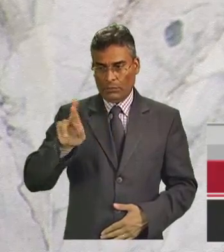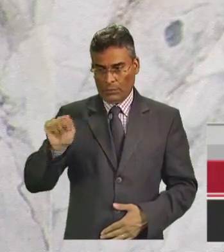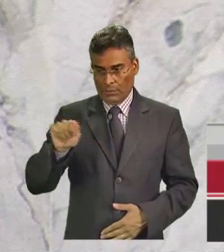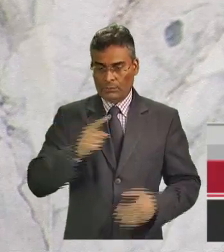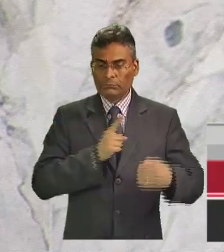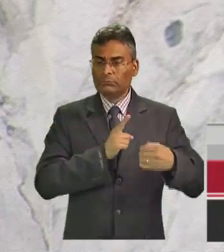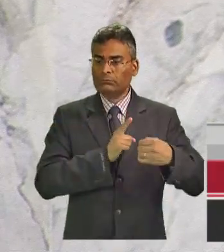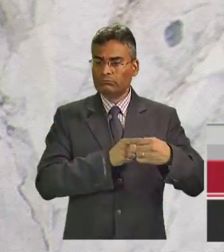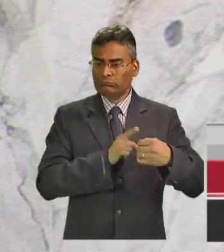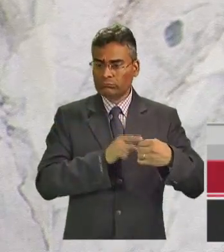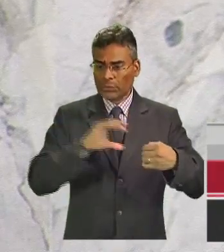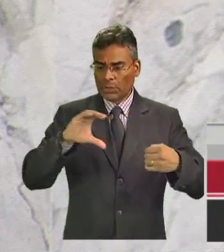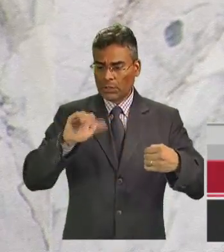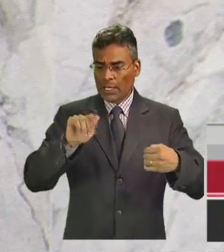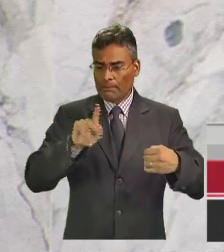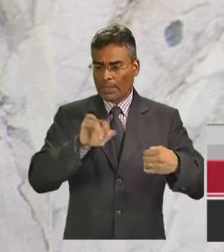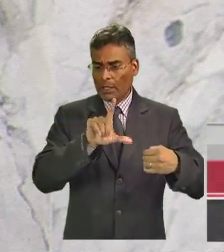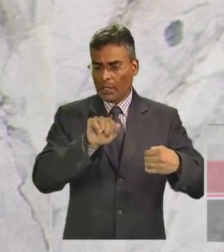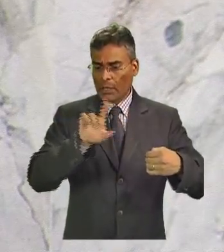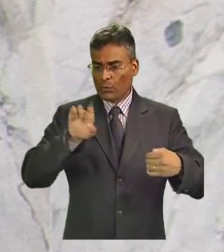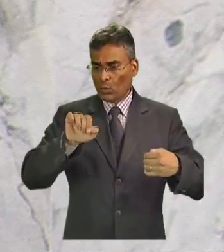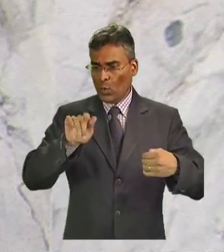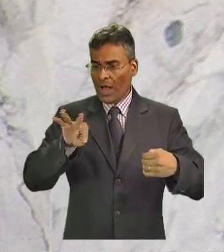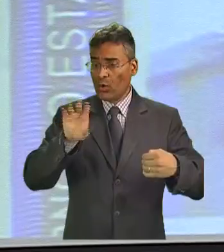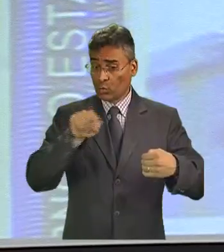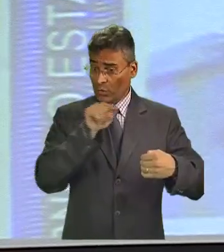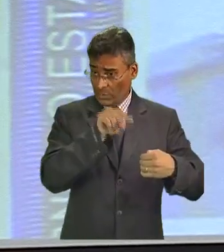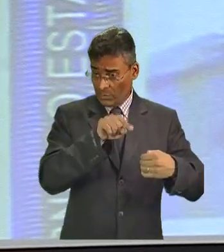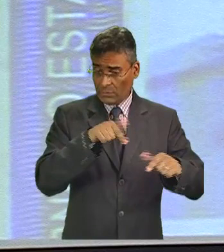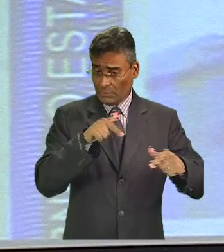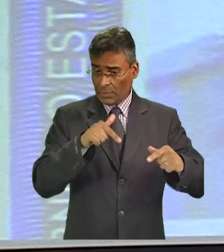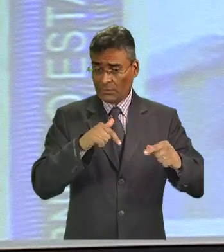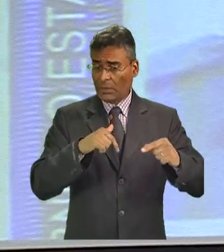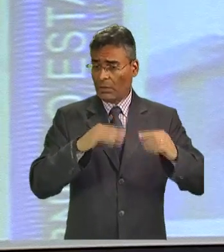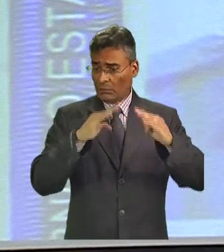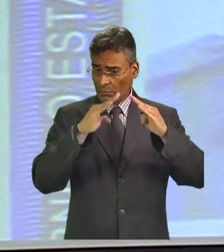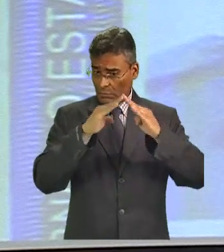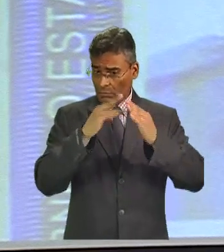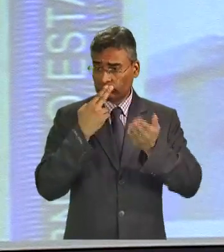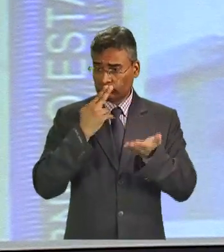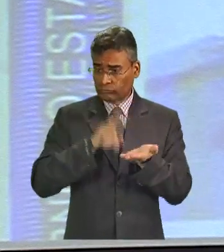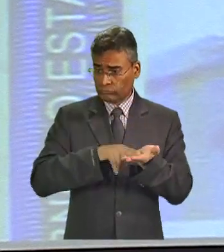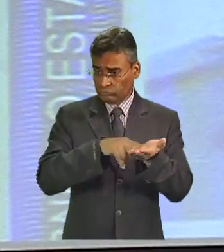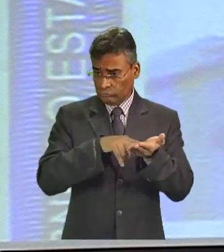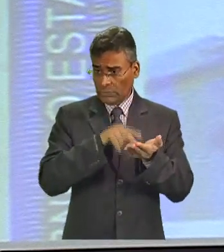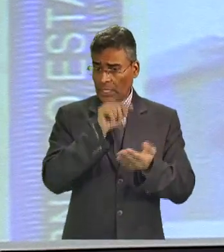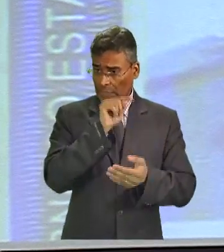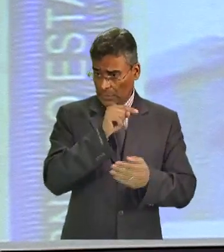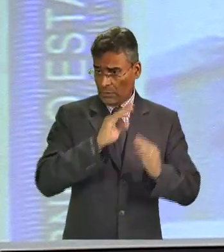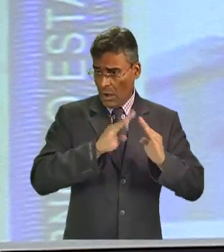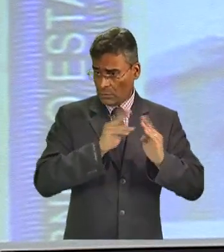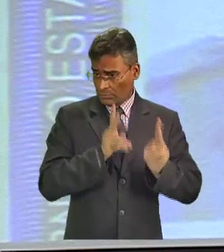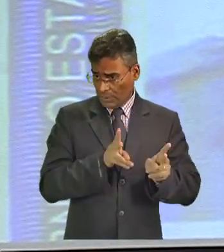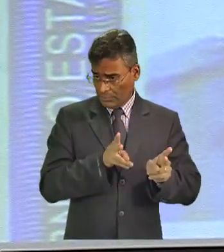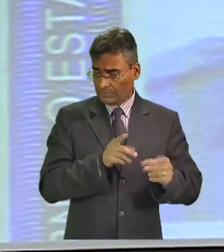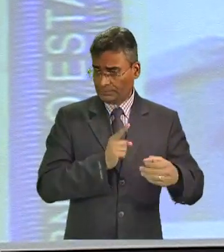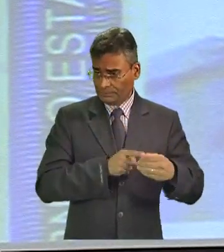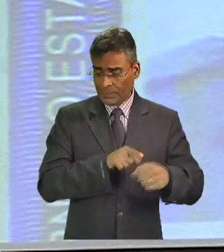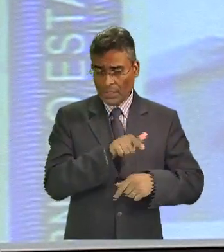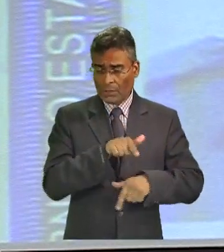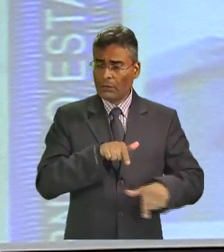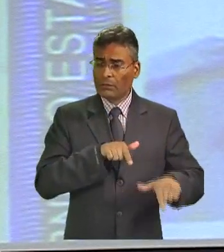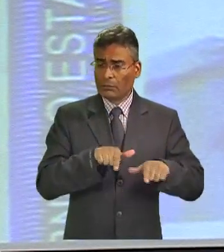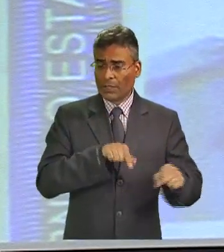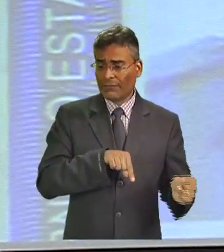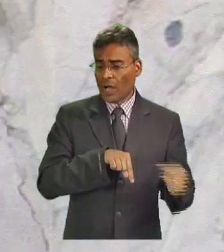de Capela do Alto, na agência do Correio. Esse policial, apesar de morar na cidade de Capela do Alto, trabalhava aqui na